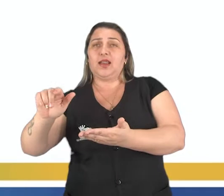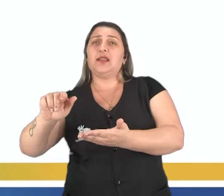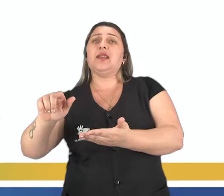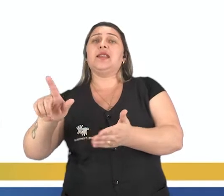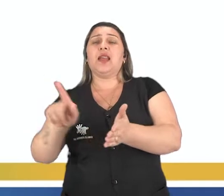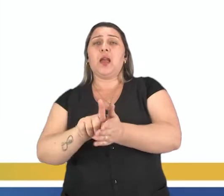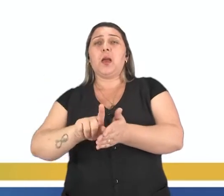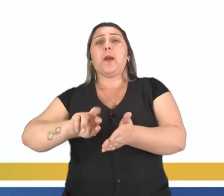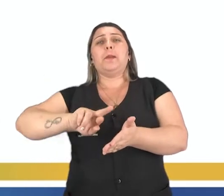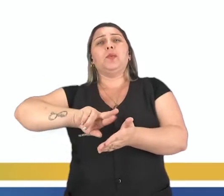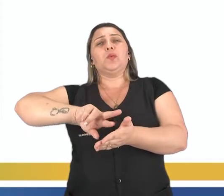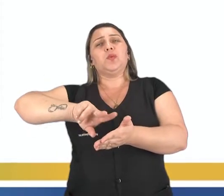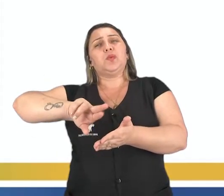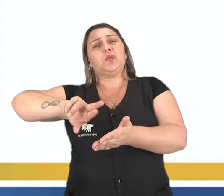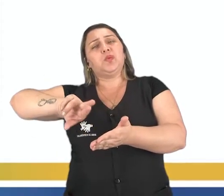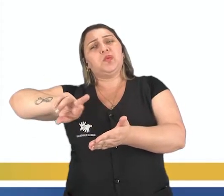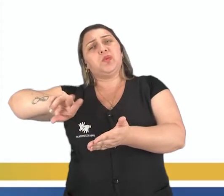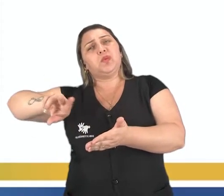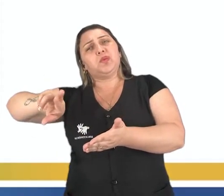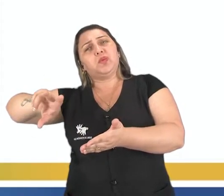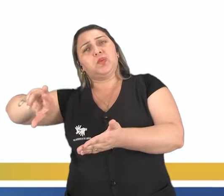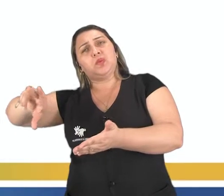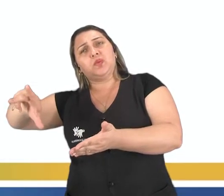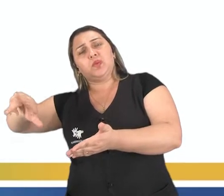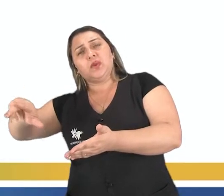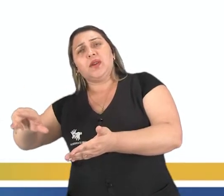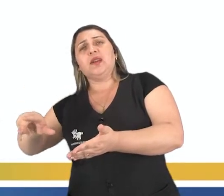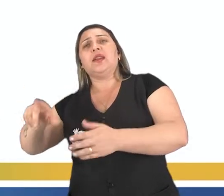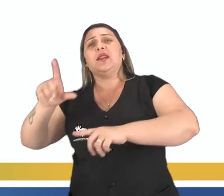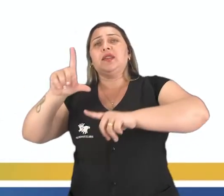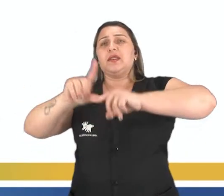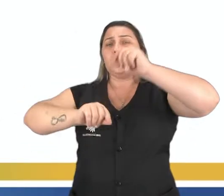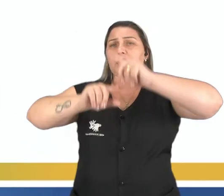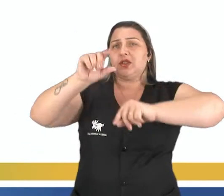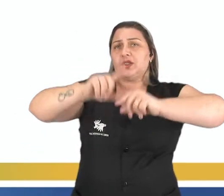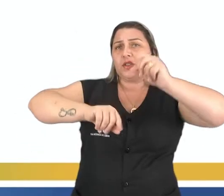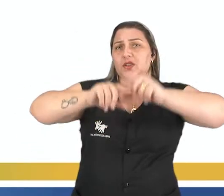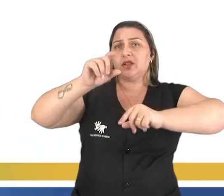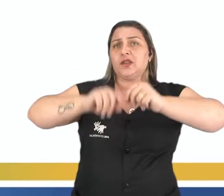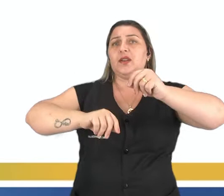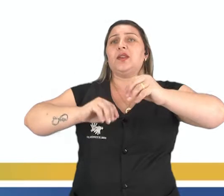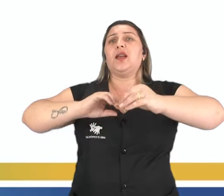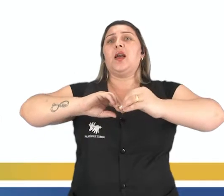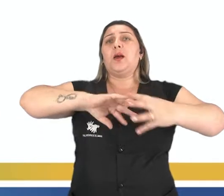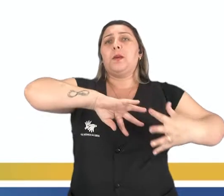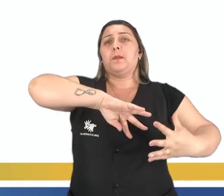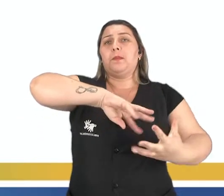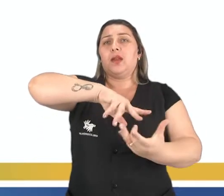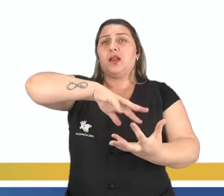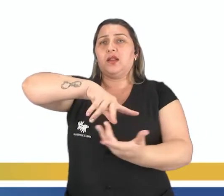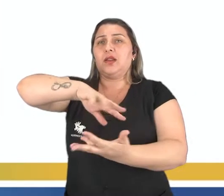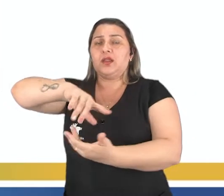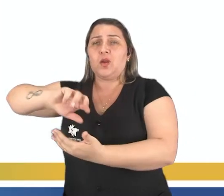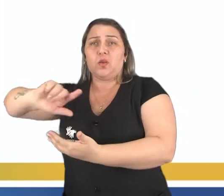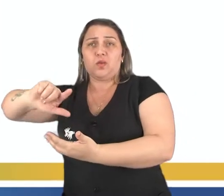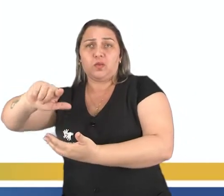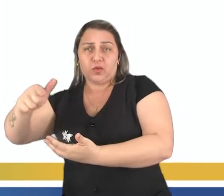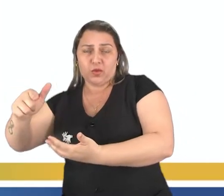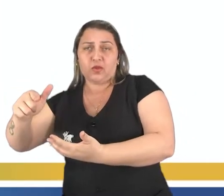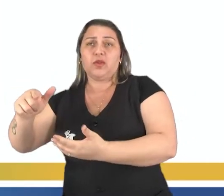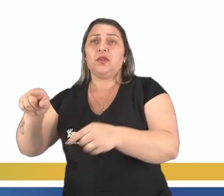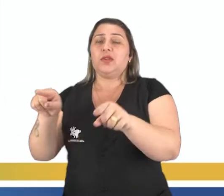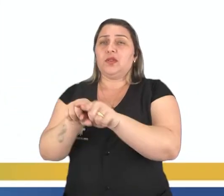possui bilhões de corpos celestes, sejam eles estrelas, planetas, outros